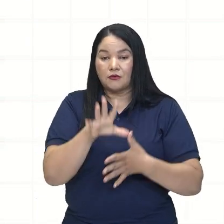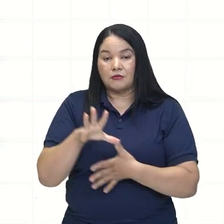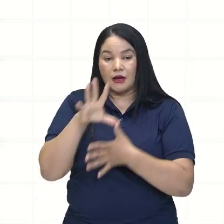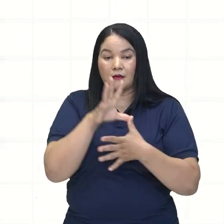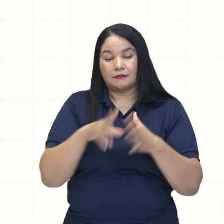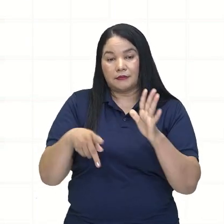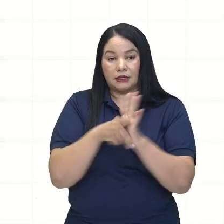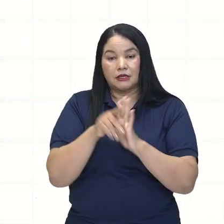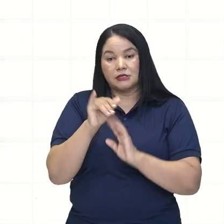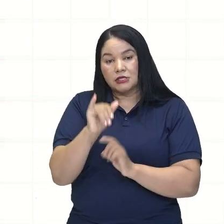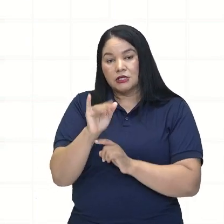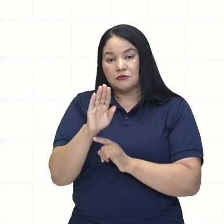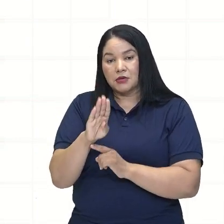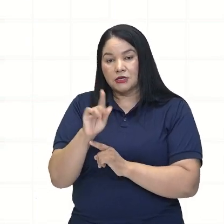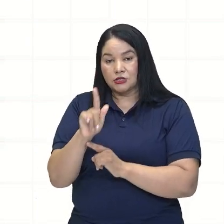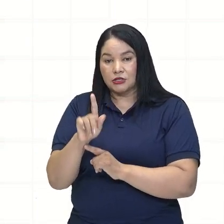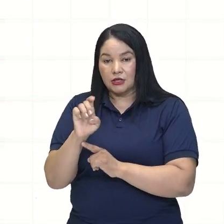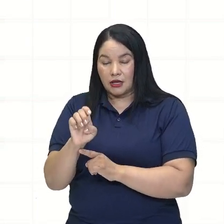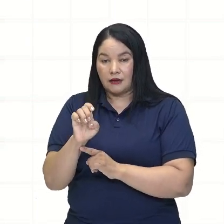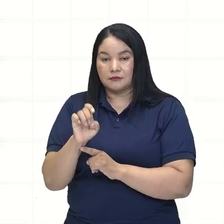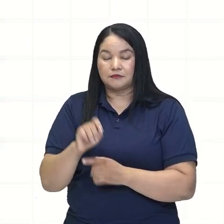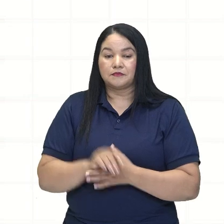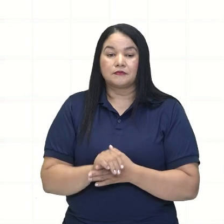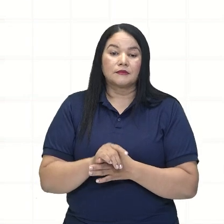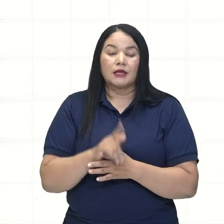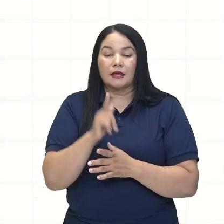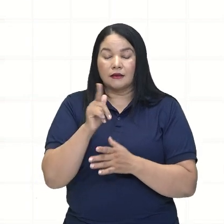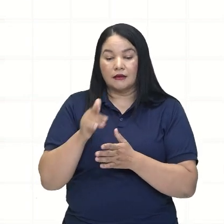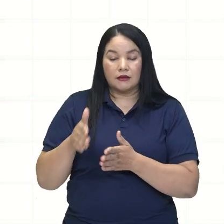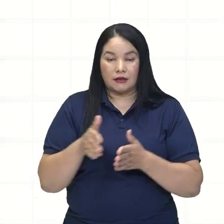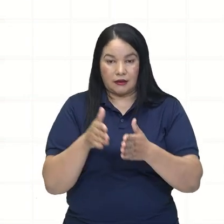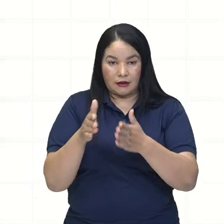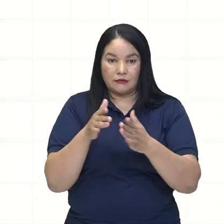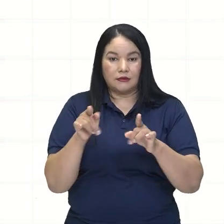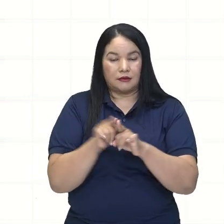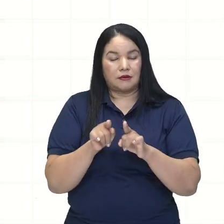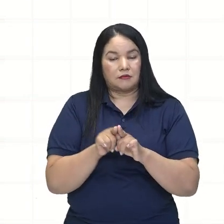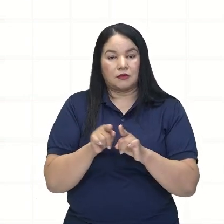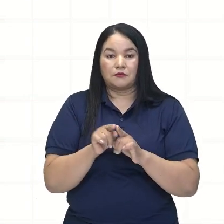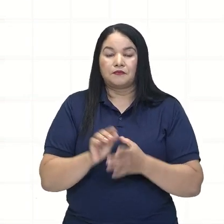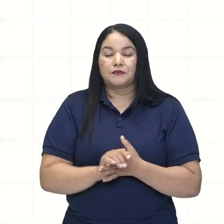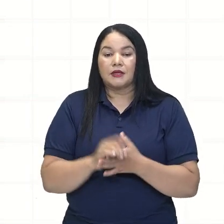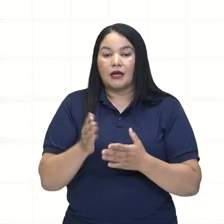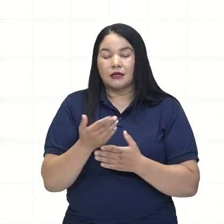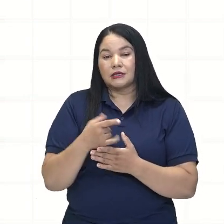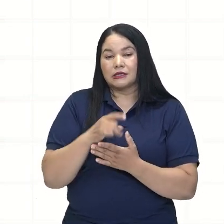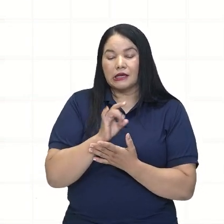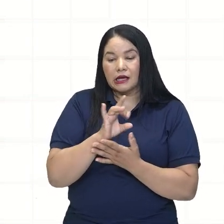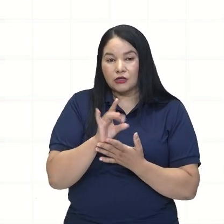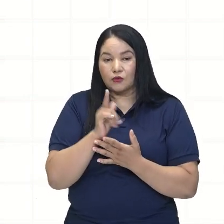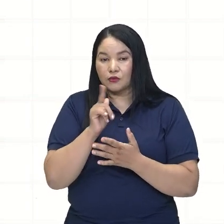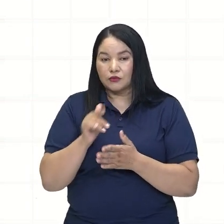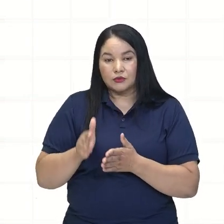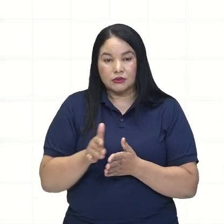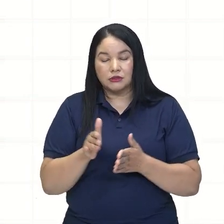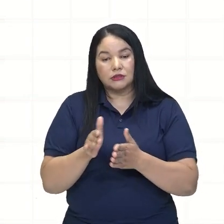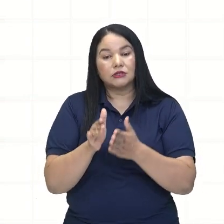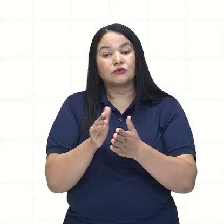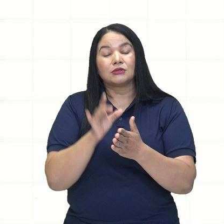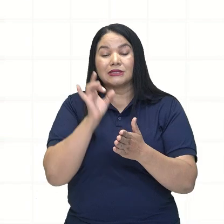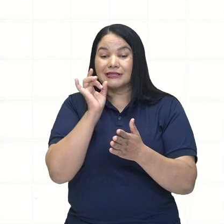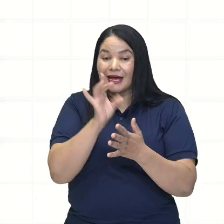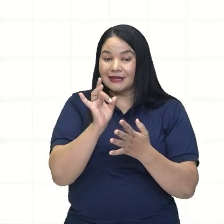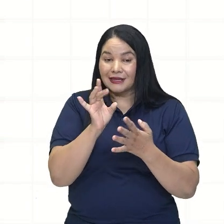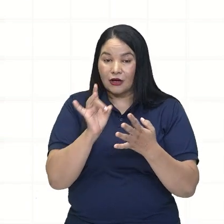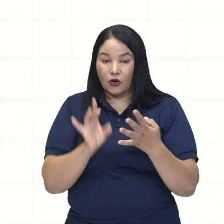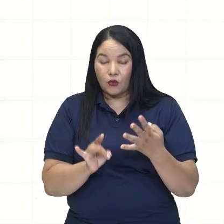Agência Nacional de Águas, né? E cada uma dessas bacias hidrográficas, gente, como a gente pode